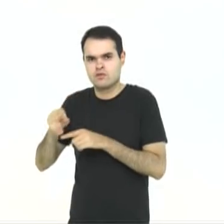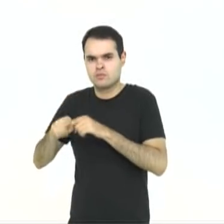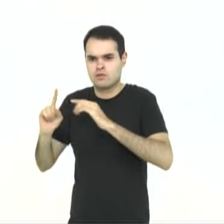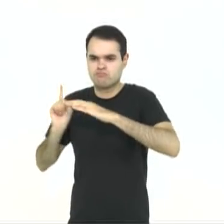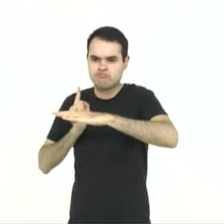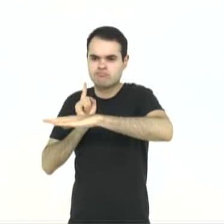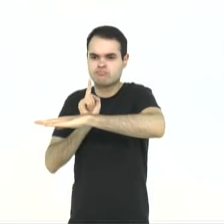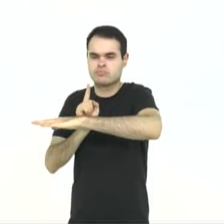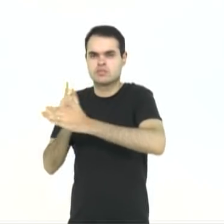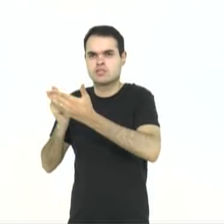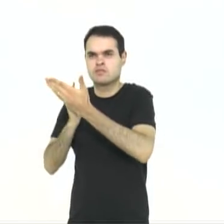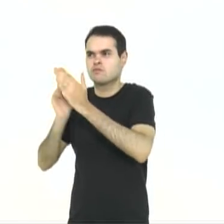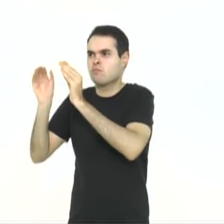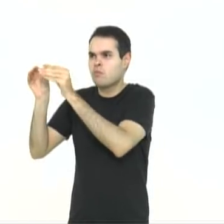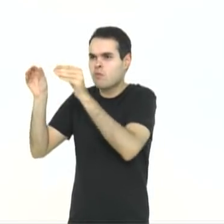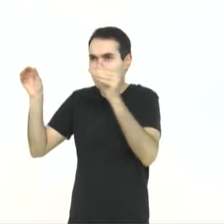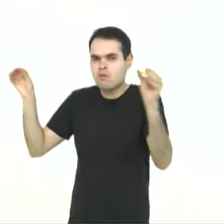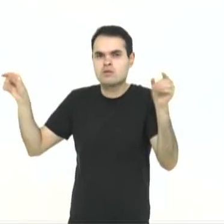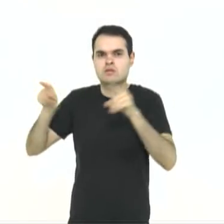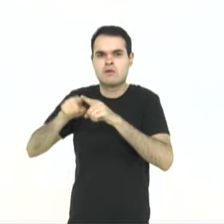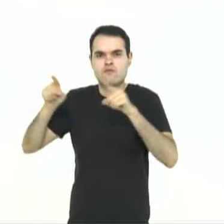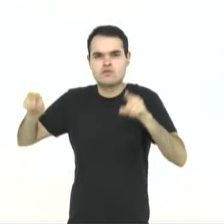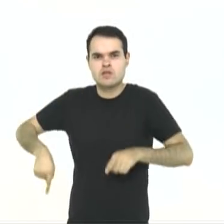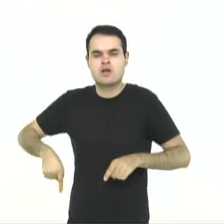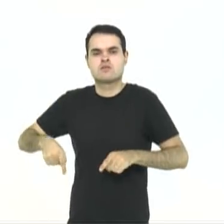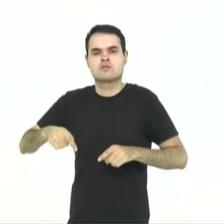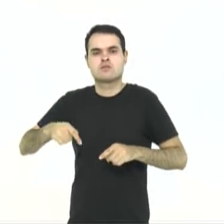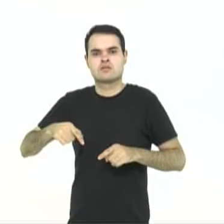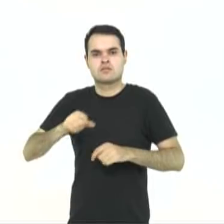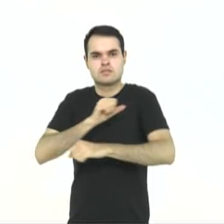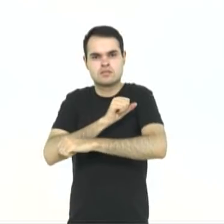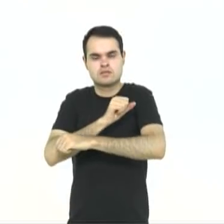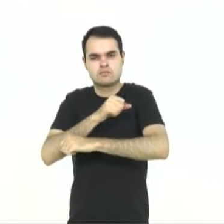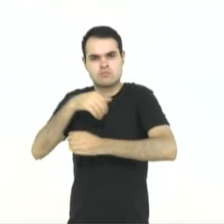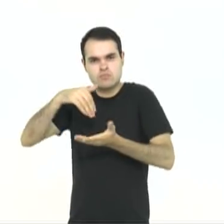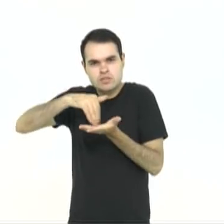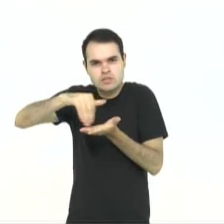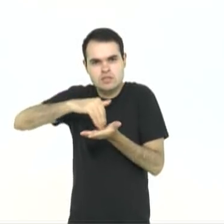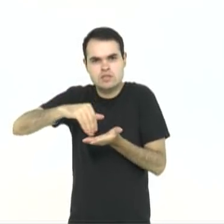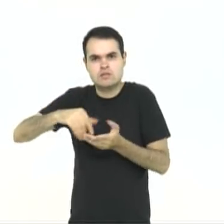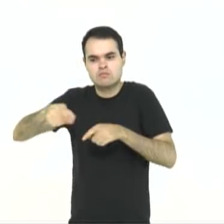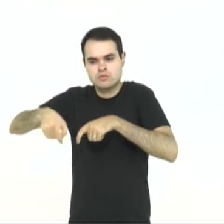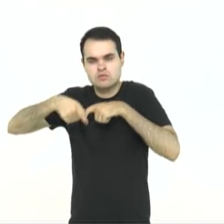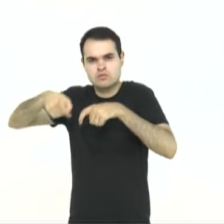e funcionário da Secretaria da Agricultura. Nascimento, 2 de julho de